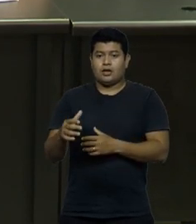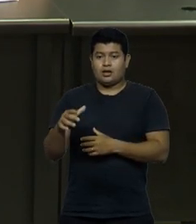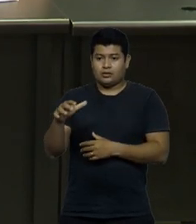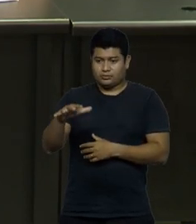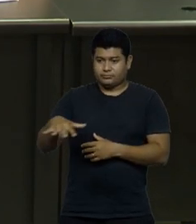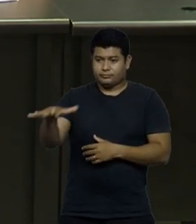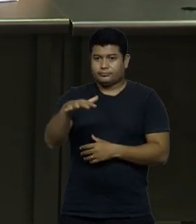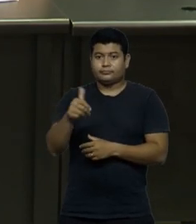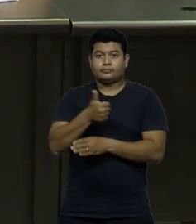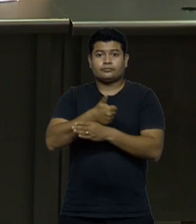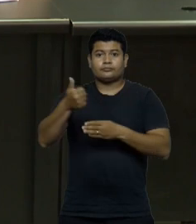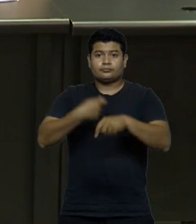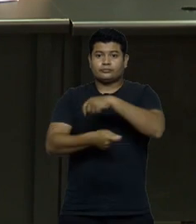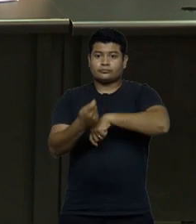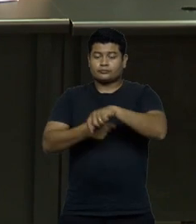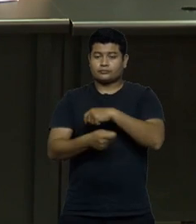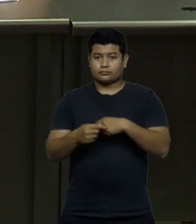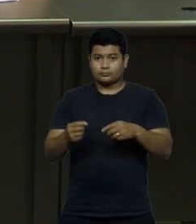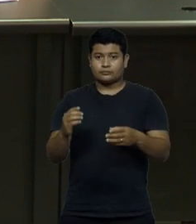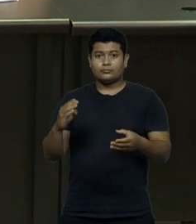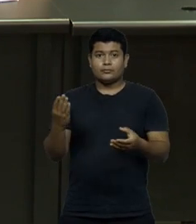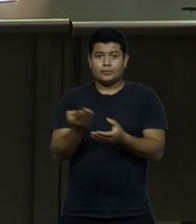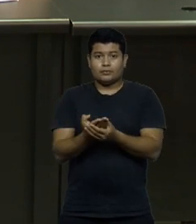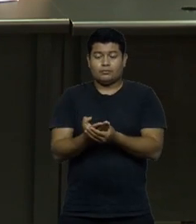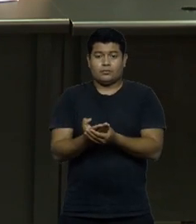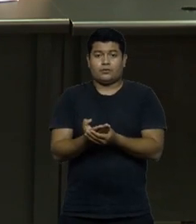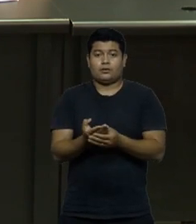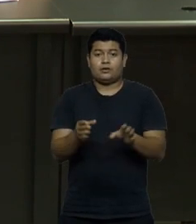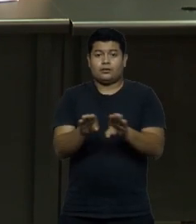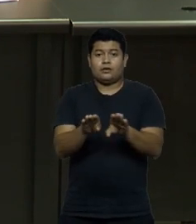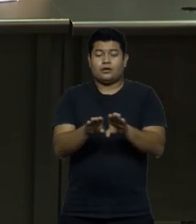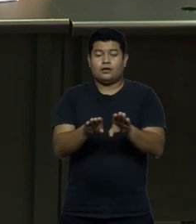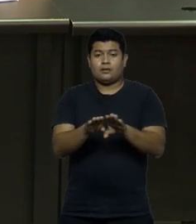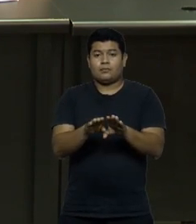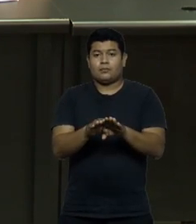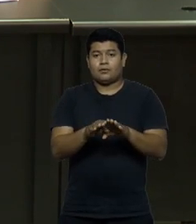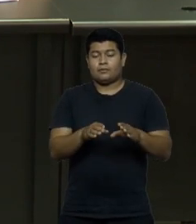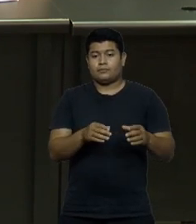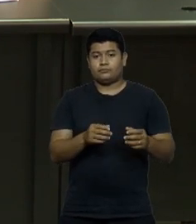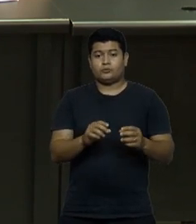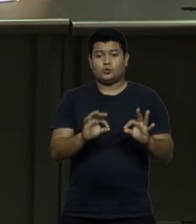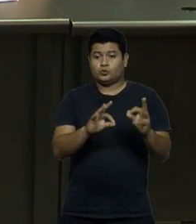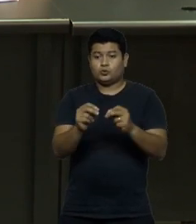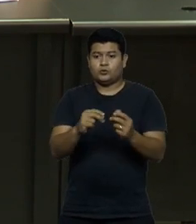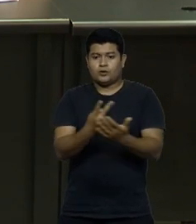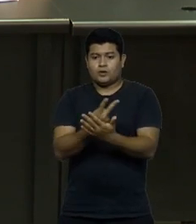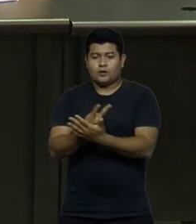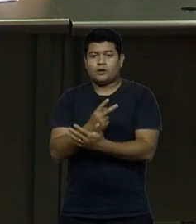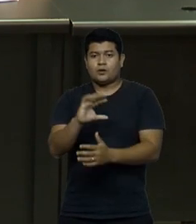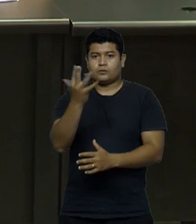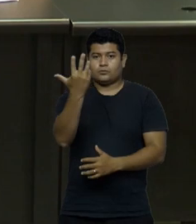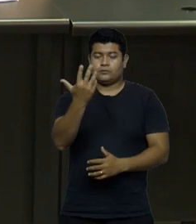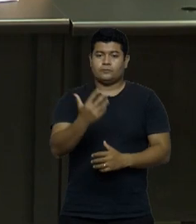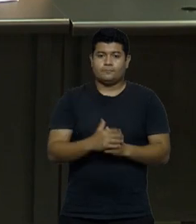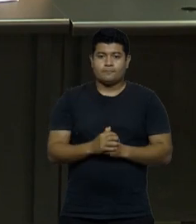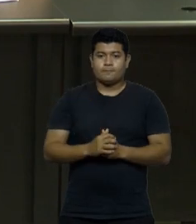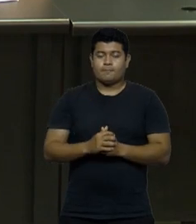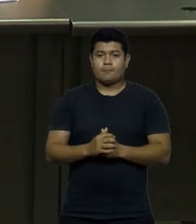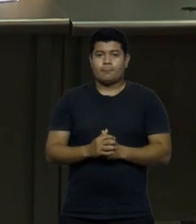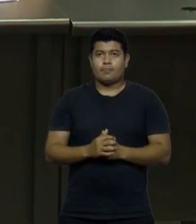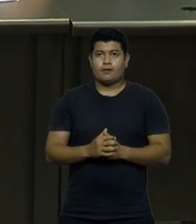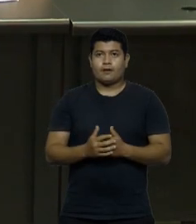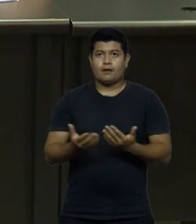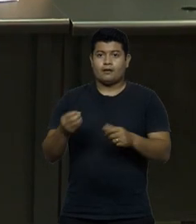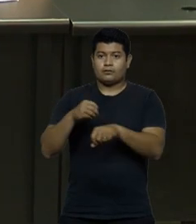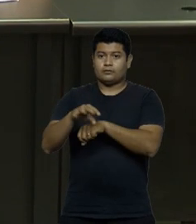ao processo e as irregularidades todas identificadas bom feito isso a sugestão da